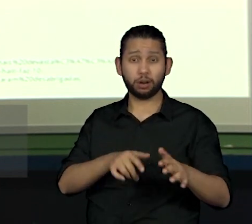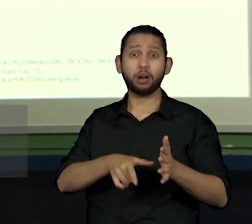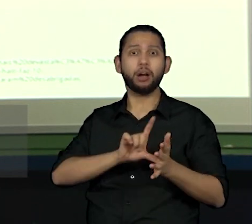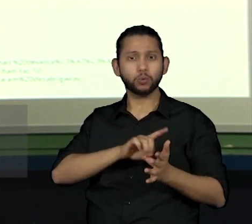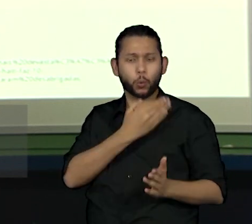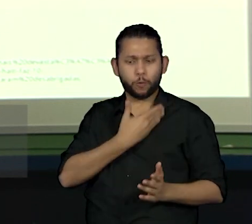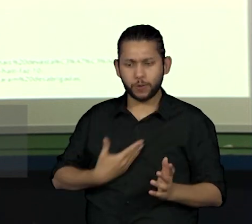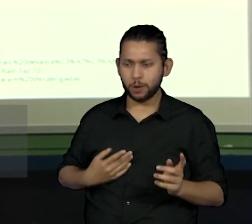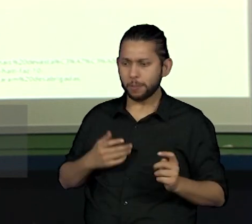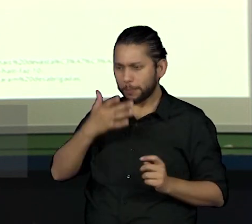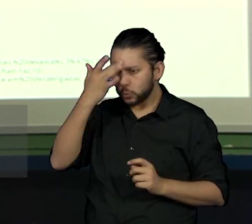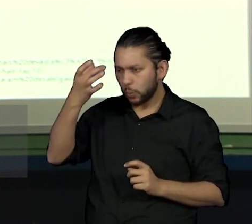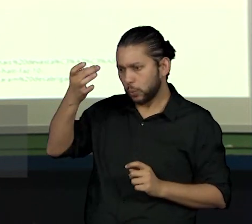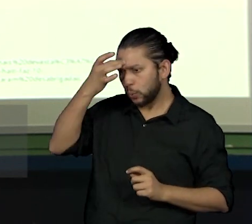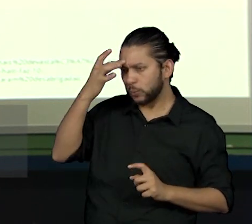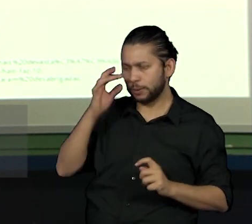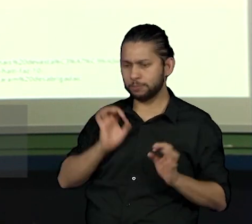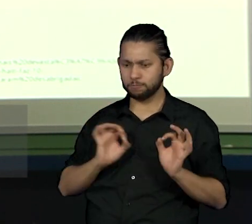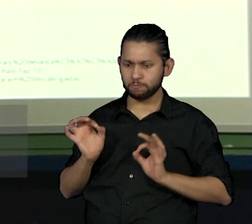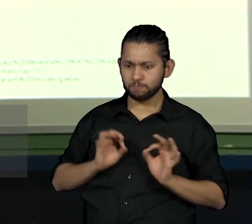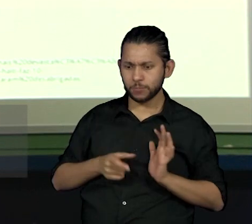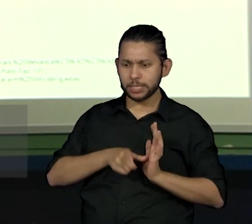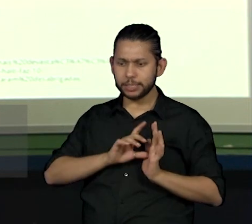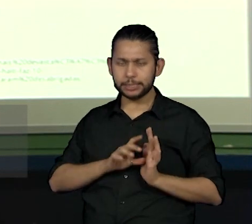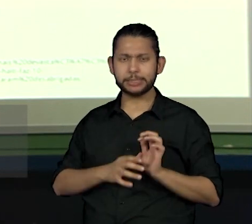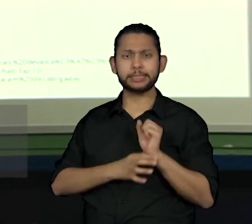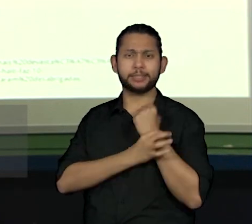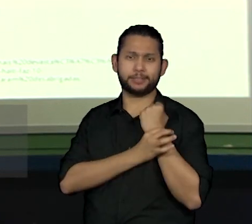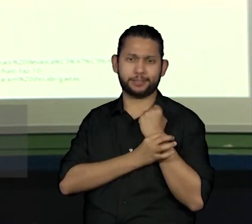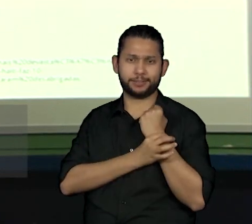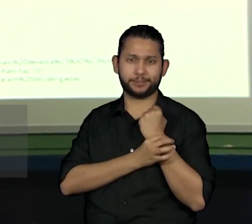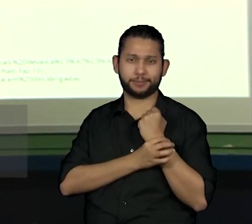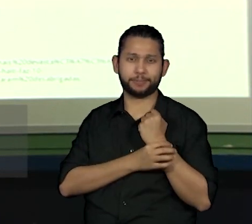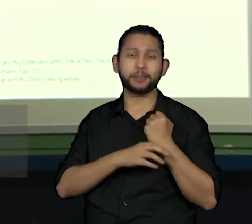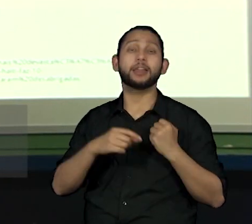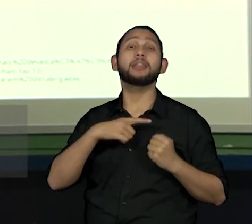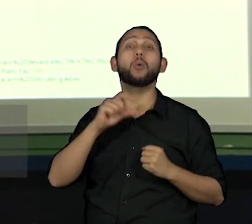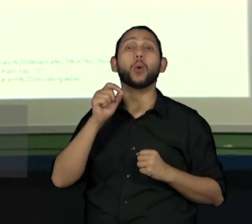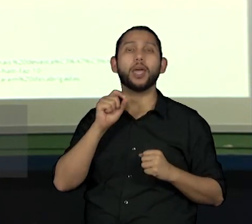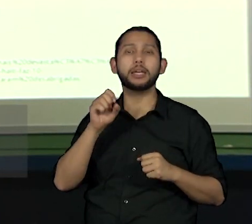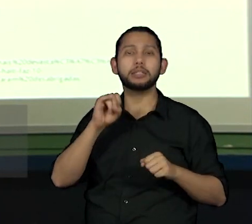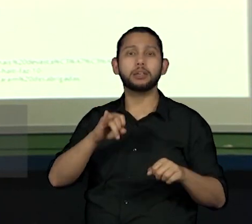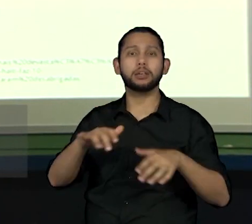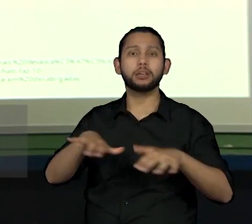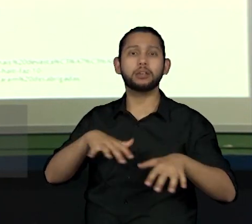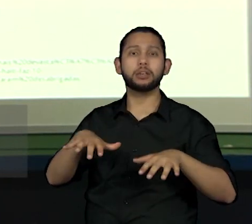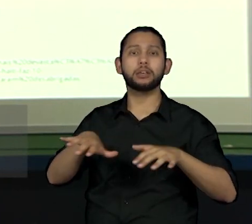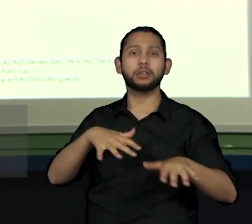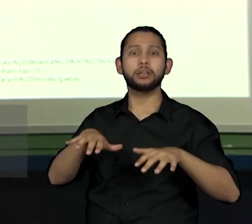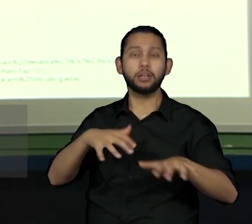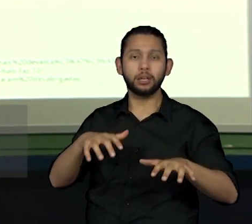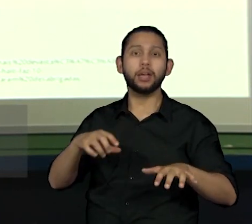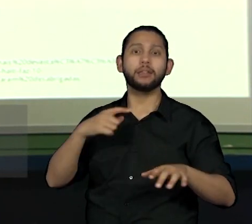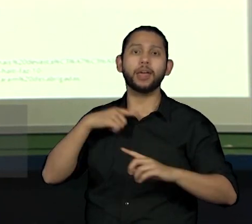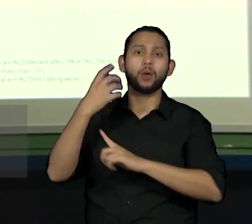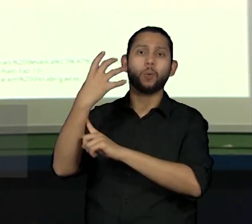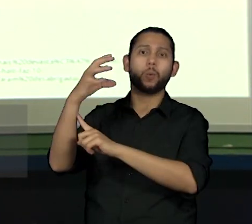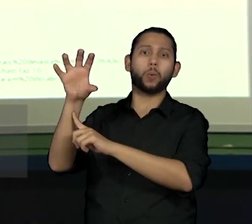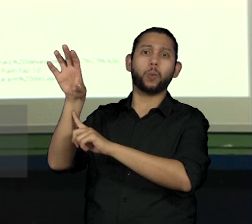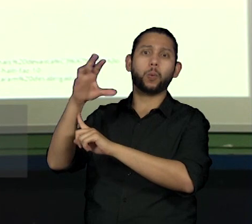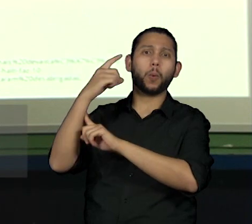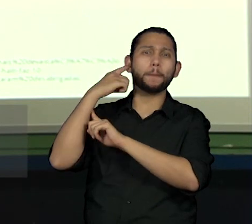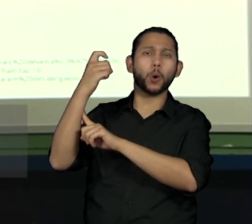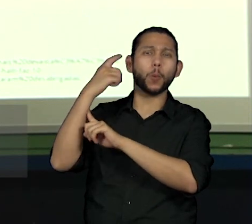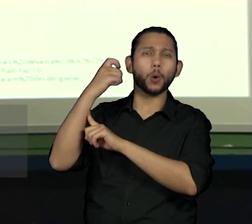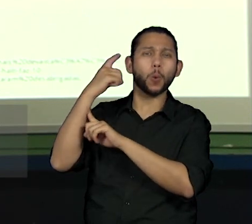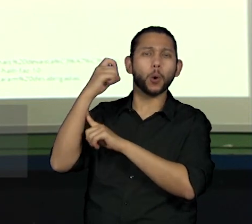preparou melhor para esses terremotos. Então, no Chile, você tem sirenes, igual no Japão. Tem áreas que eles